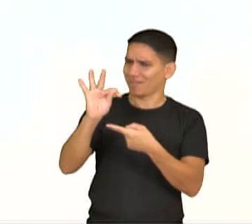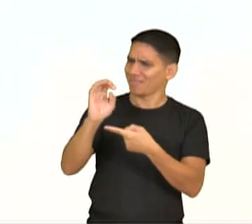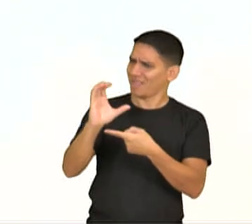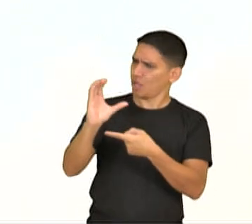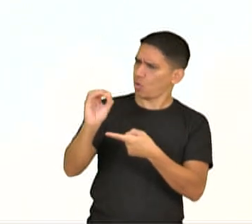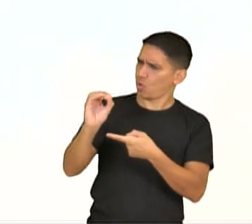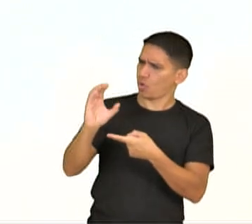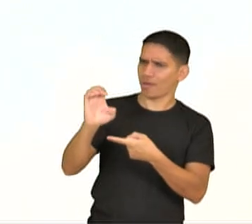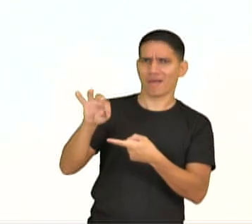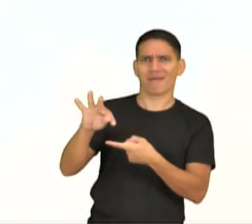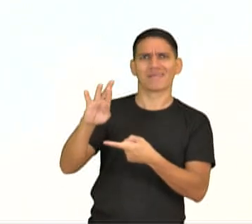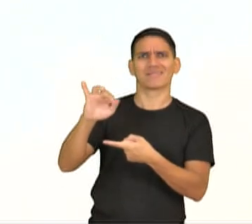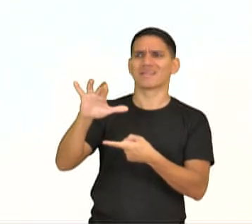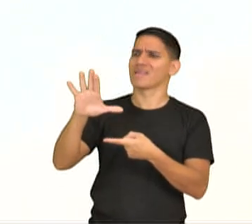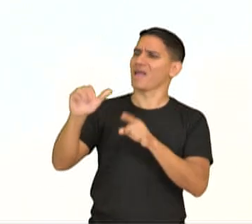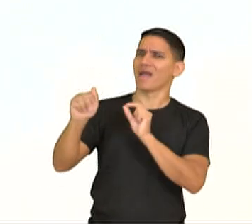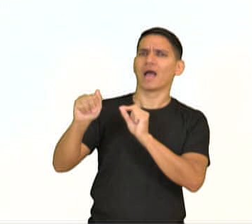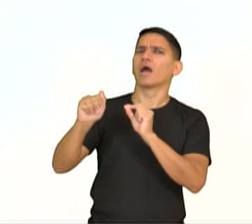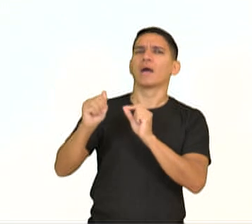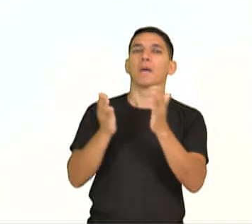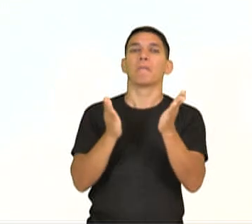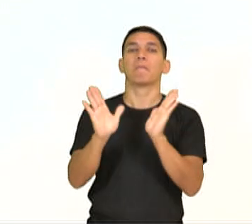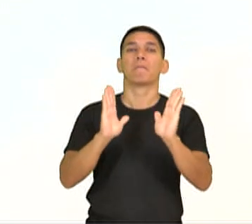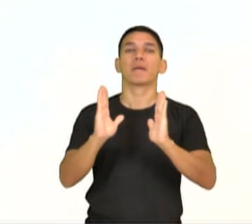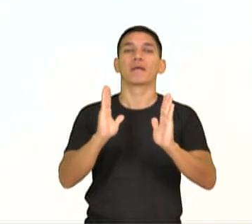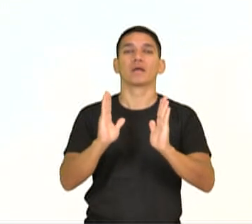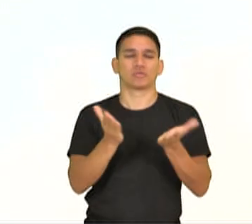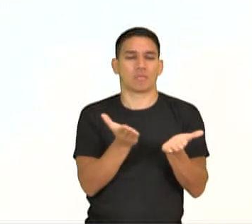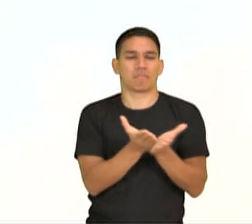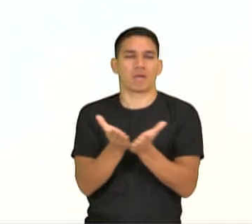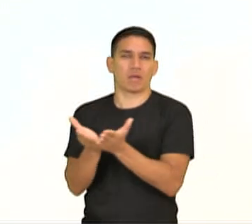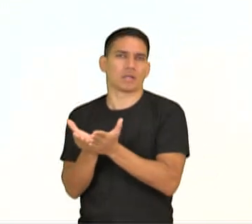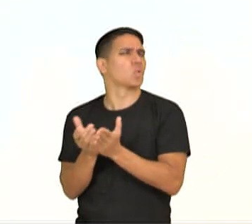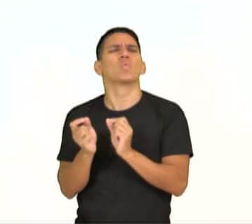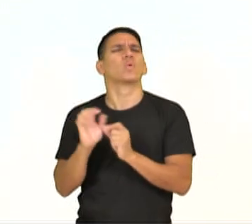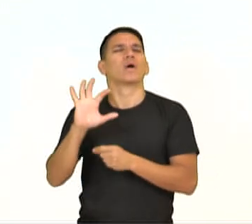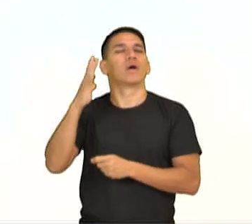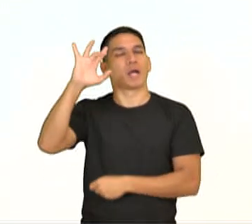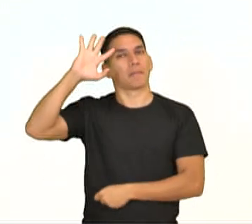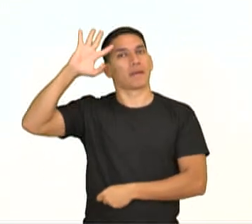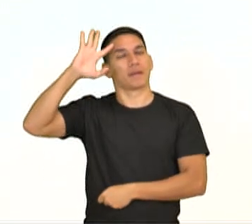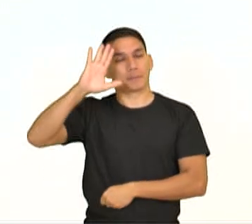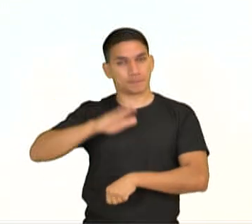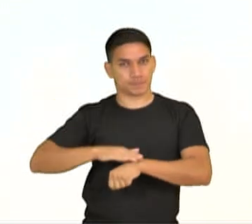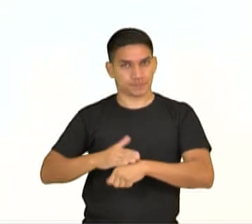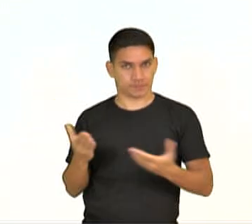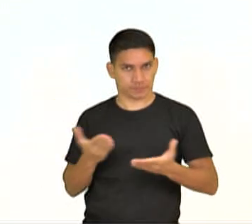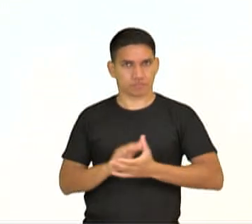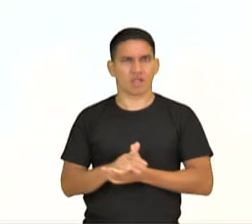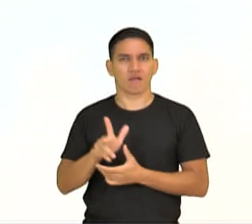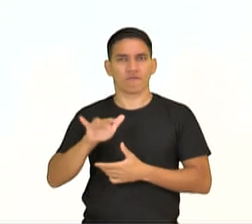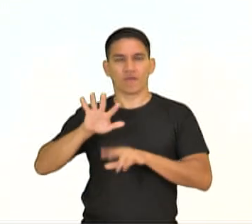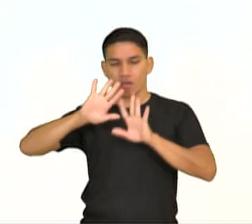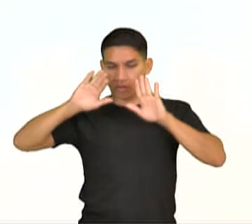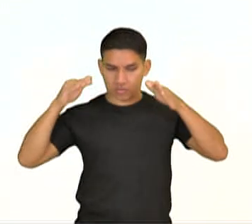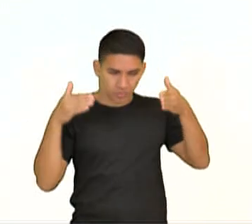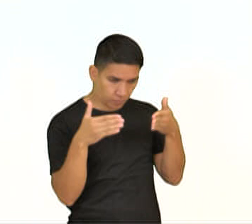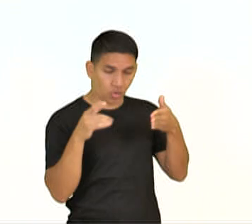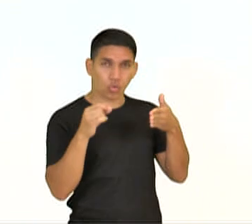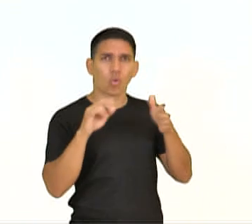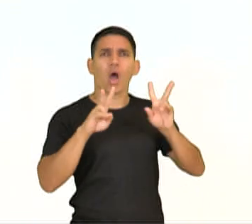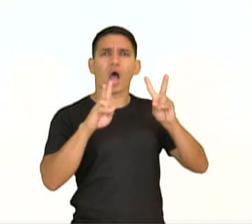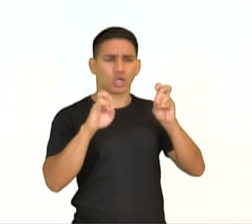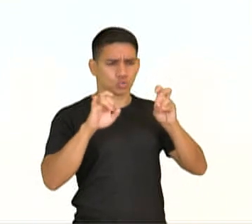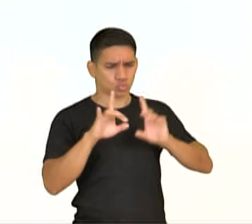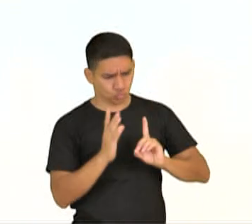teocêntrica da patrística. O que vai acontecer com a filosofia nesse momento? Ela vai se voltar para a noção divina,